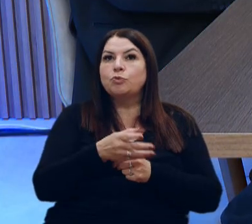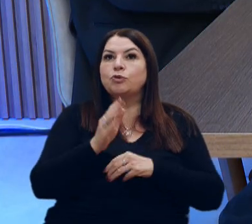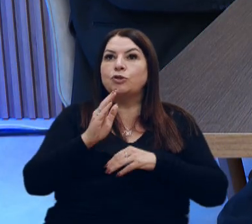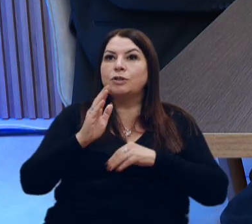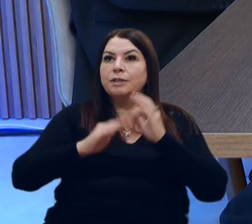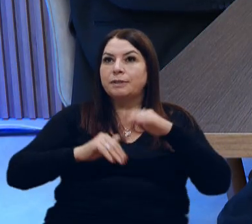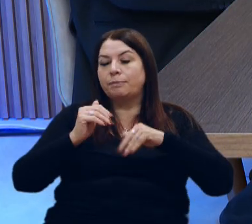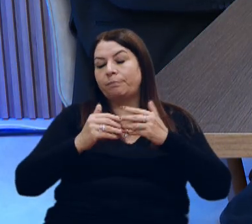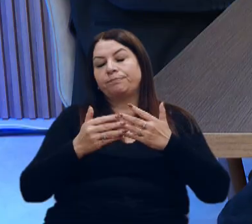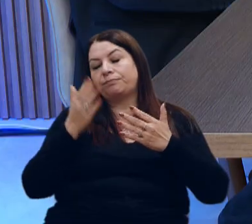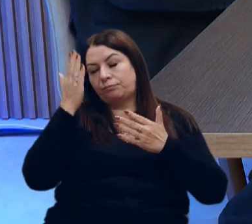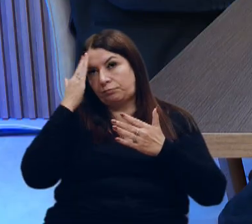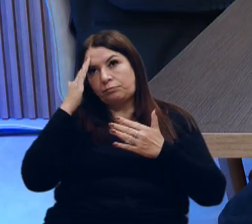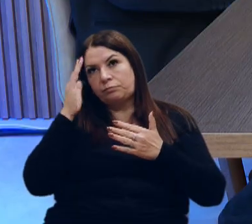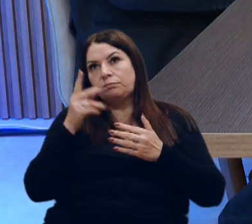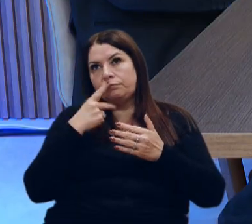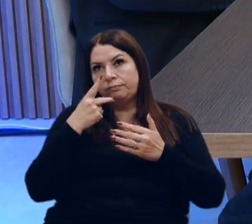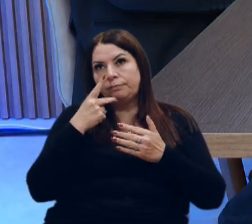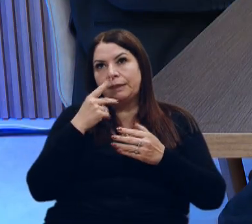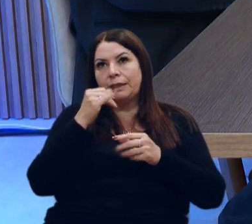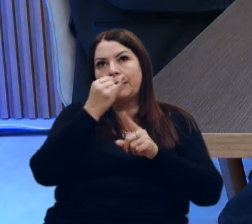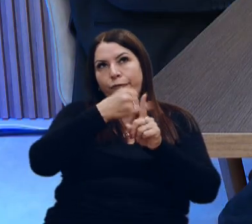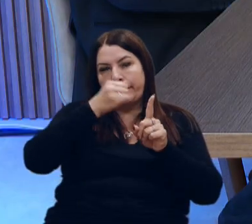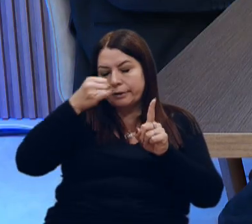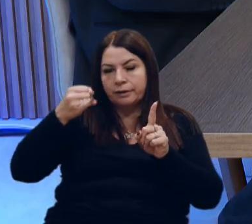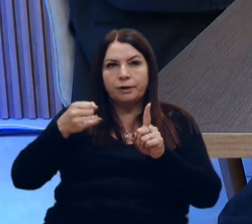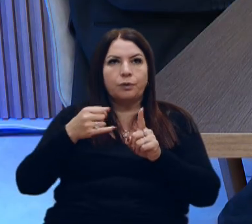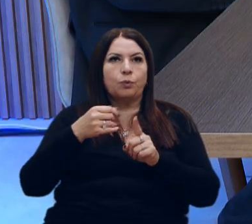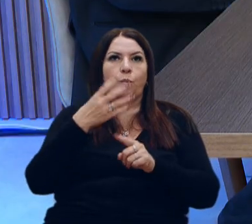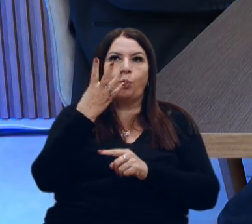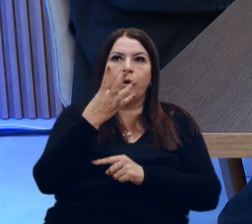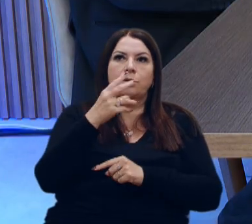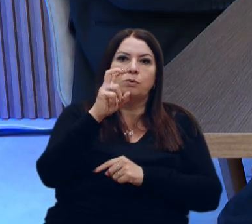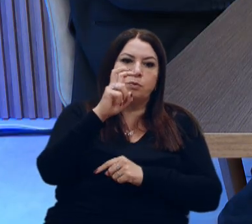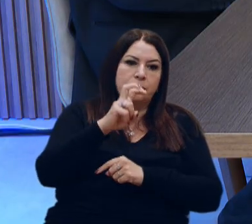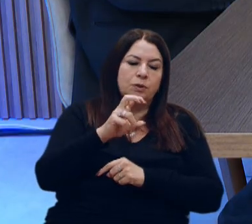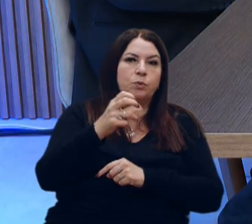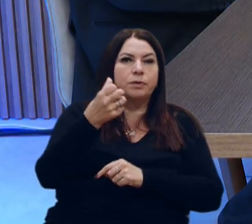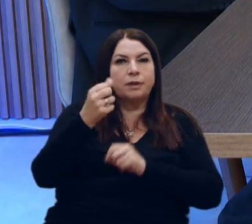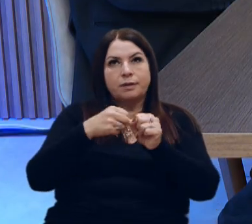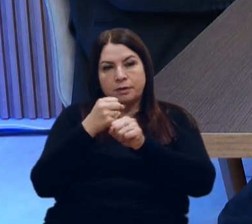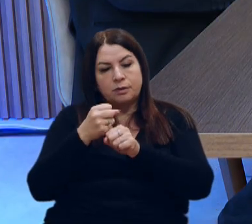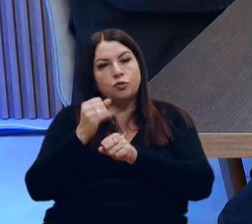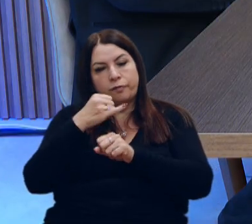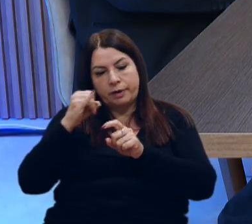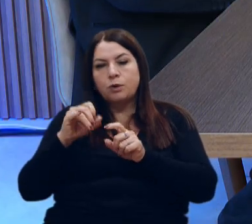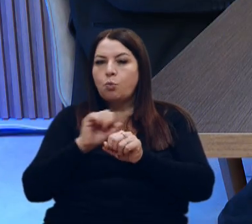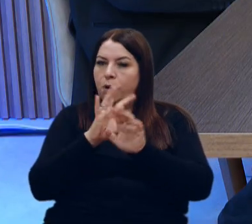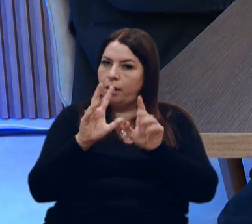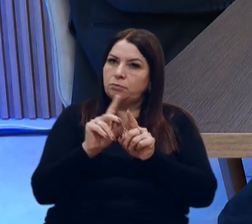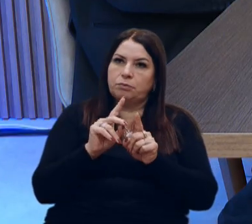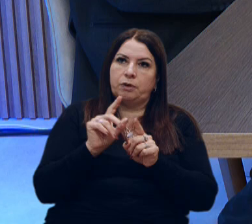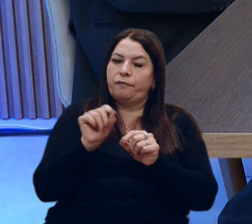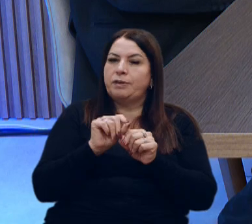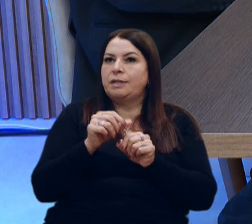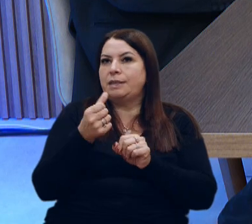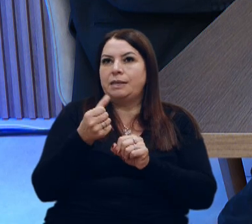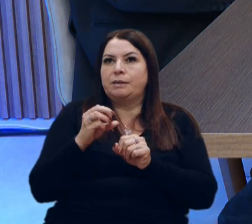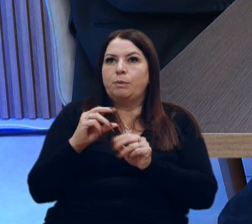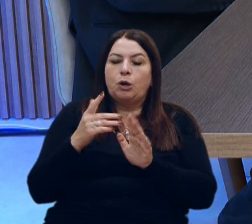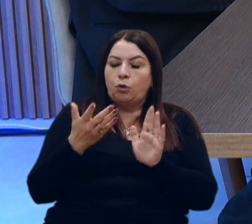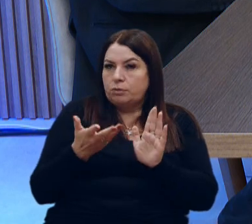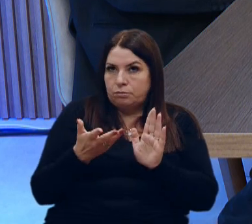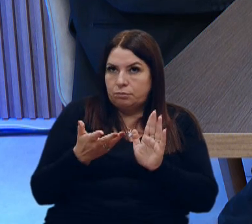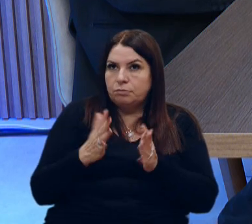aí, que claro, a gente sabe que nós estamos falando de inflação, 4, 5, 6 anos de inflação, então, claro que hoje não faria mais com 6